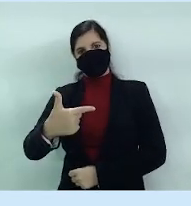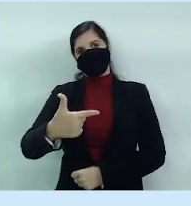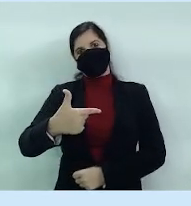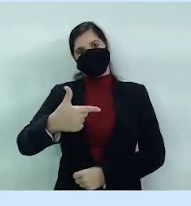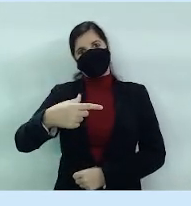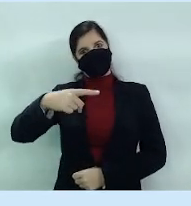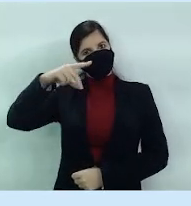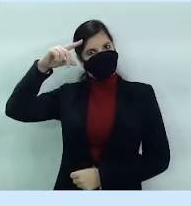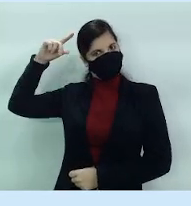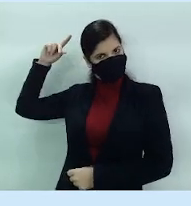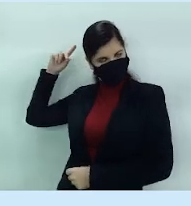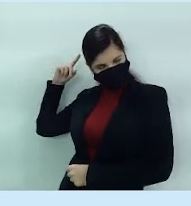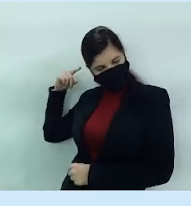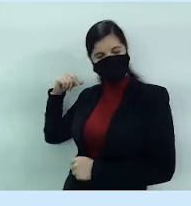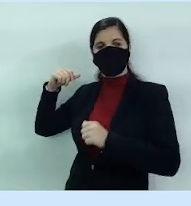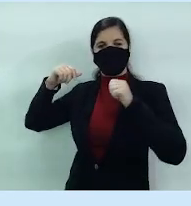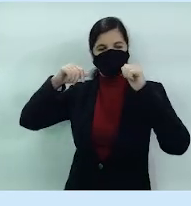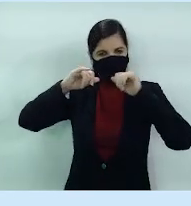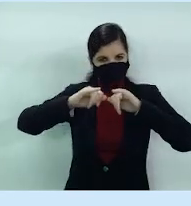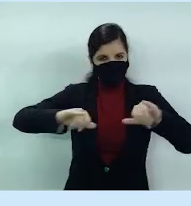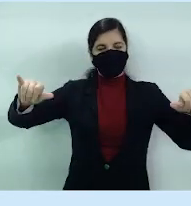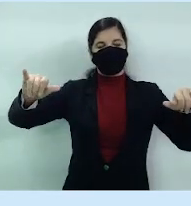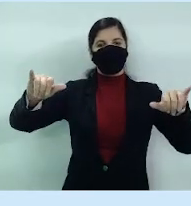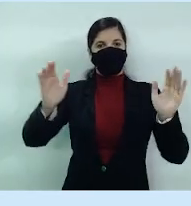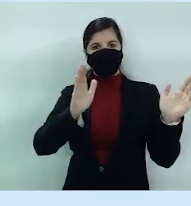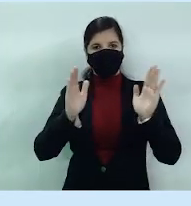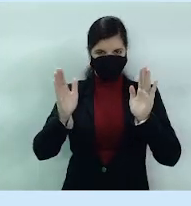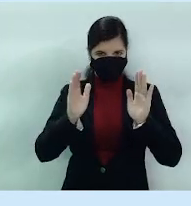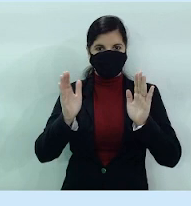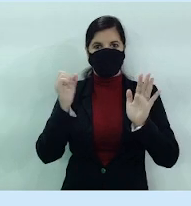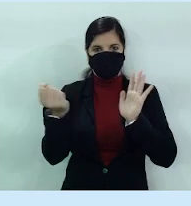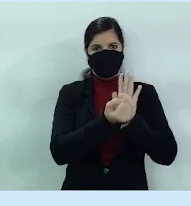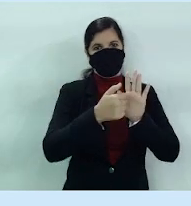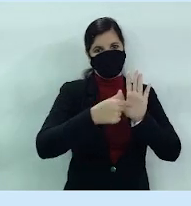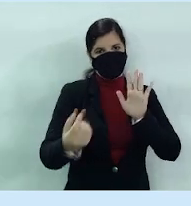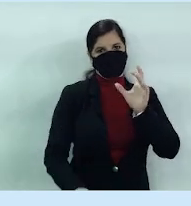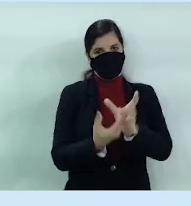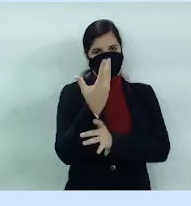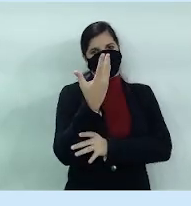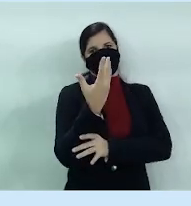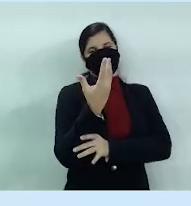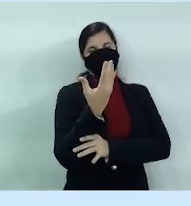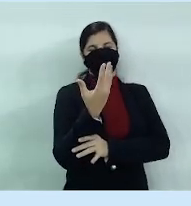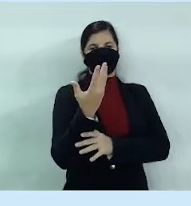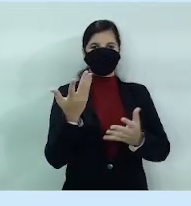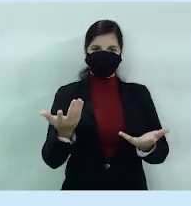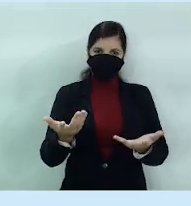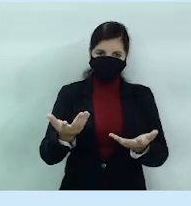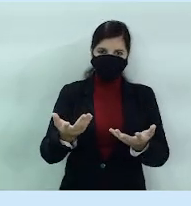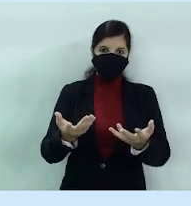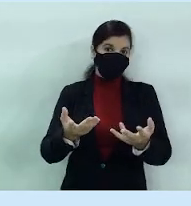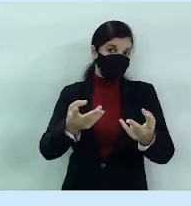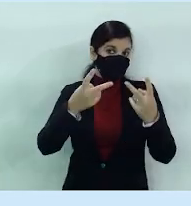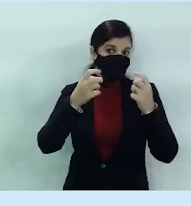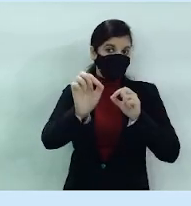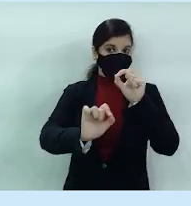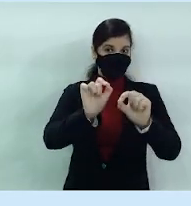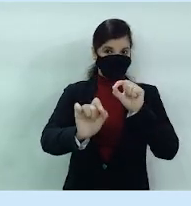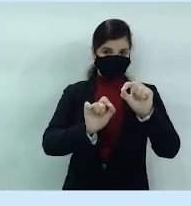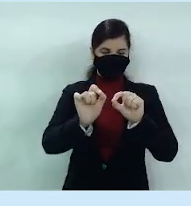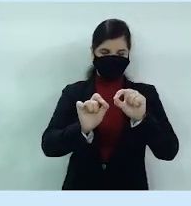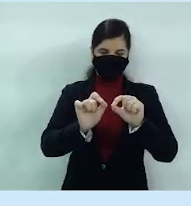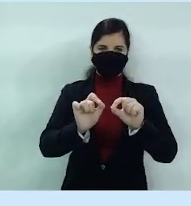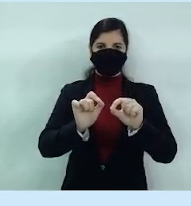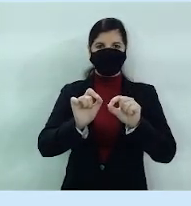1962, reafirmando o tempo que essa marca existe no mercado. Então, pessoal, presta bem atenção.